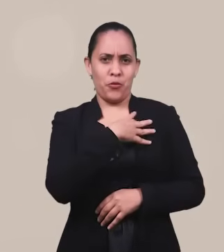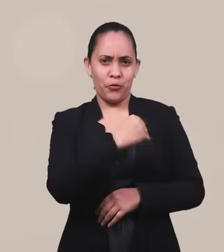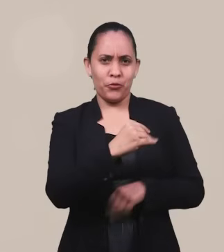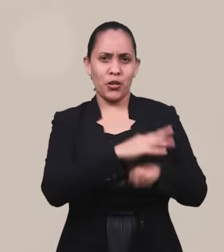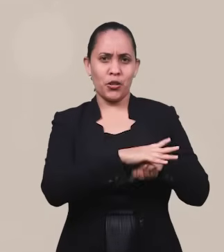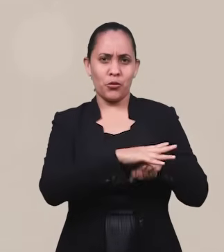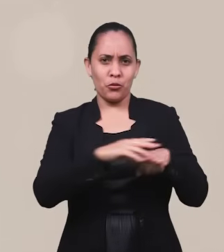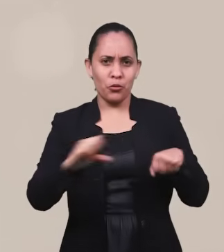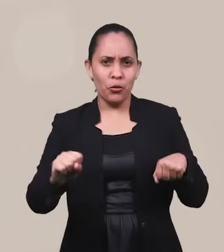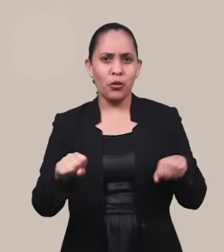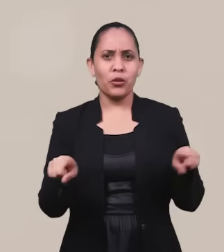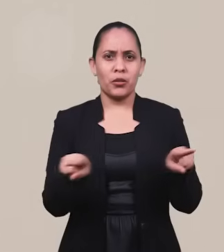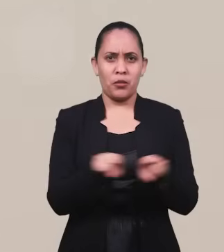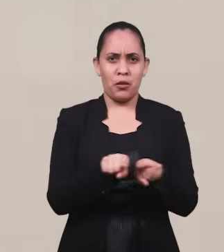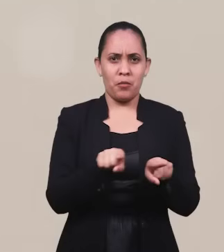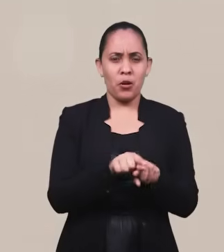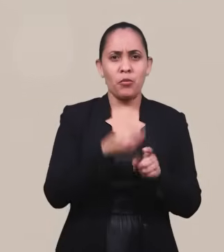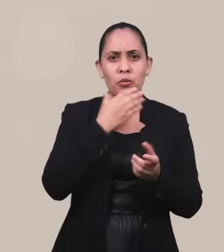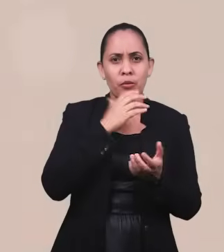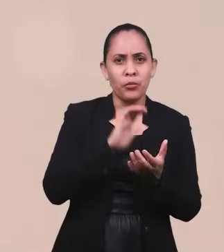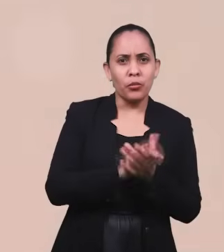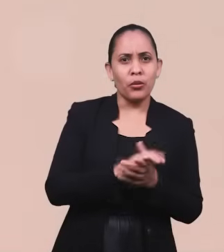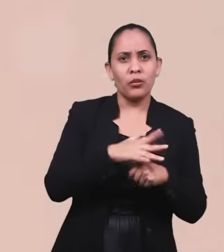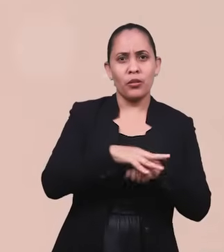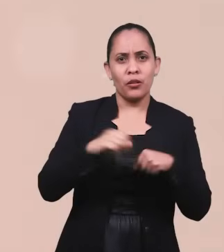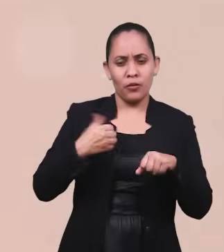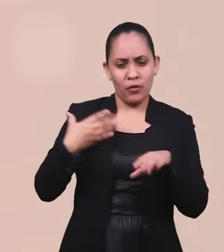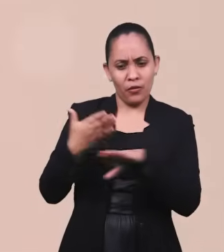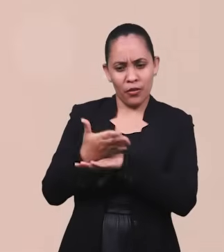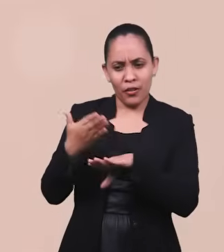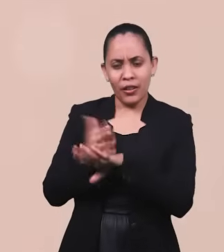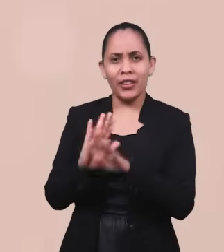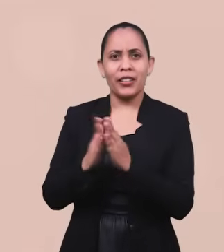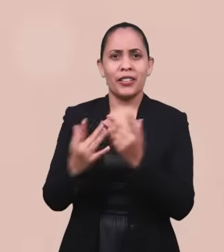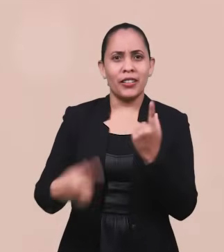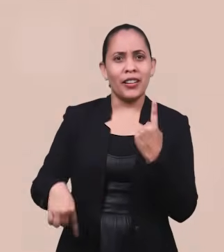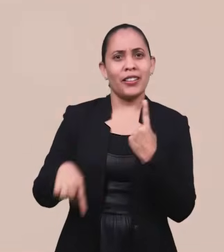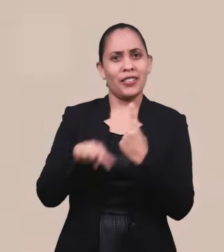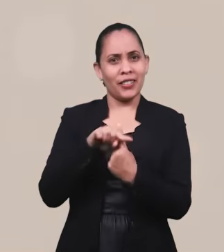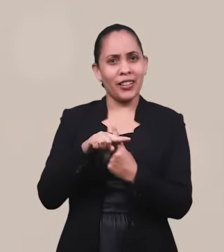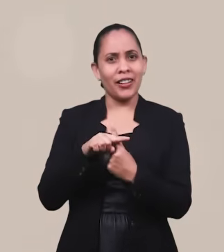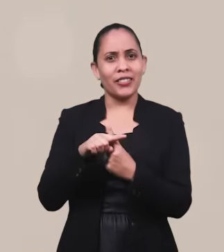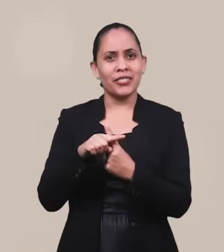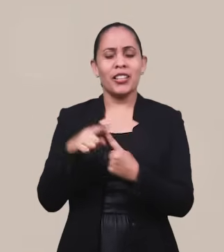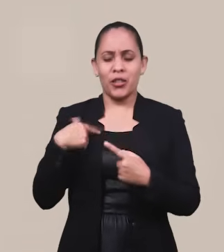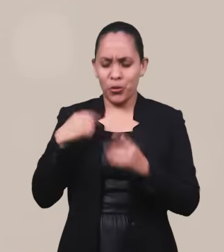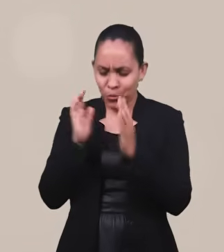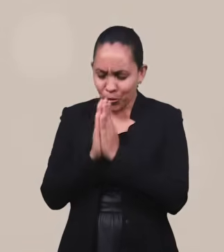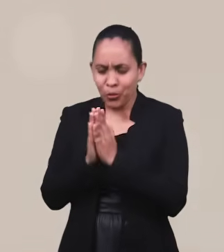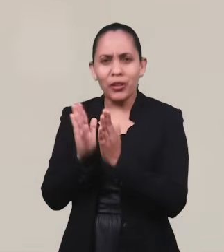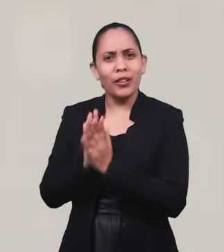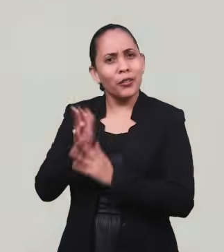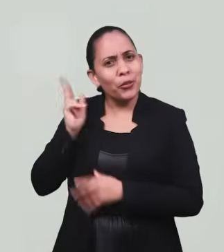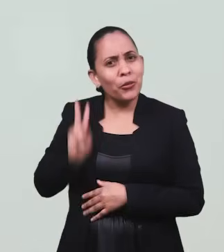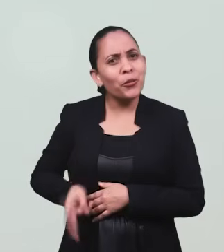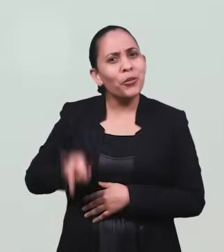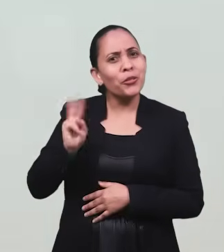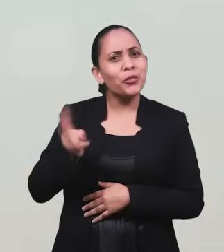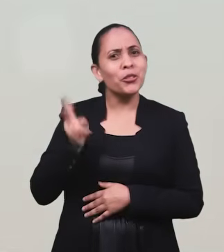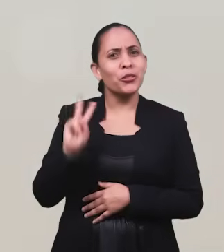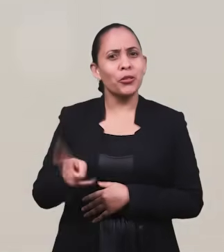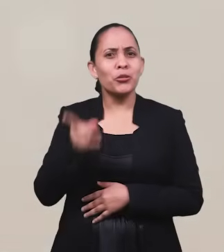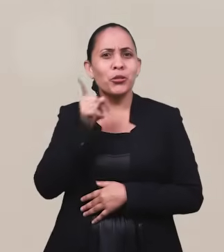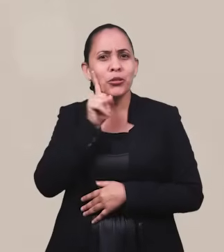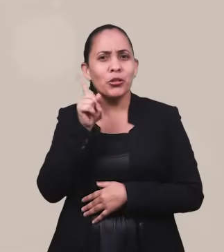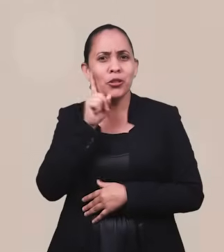esposo. Hoje meu filho do meio também está participando de igreja, está buscando. Eu estou perseverando, estou buscando dia a